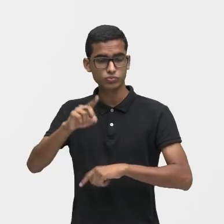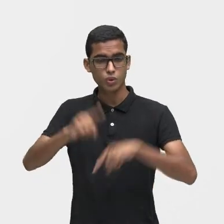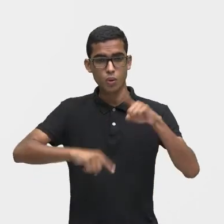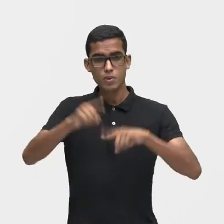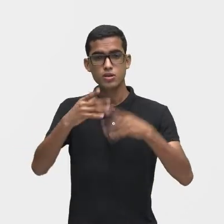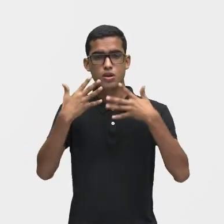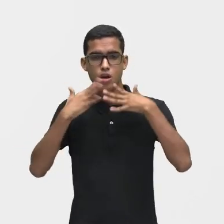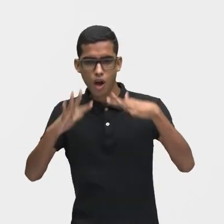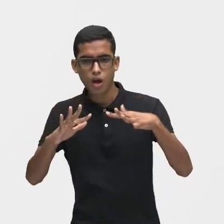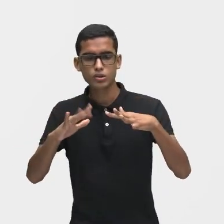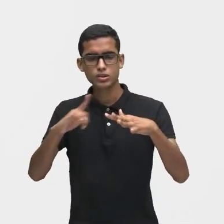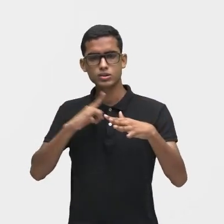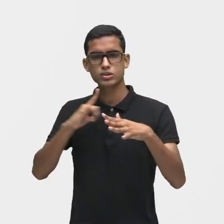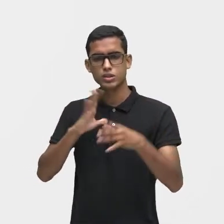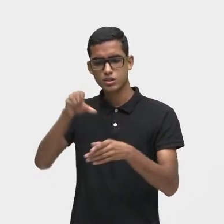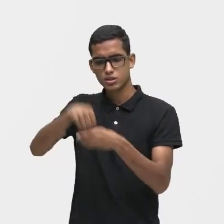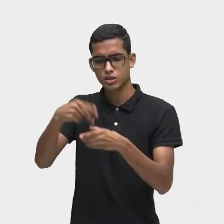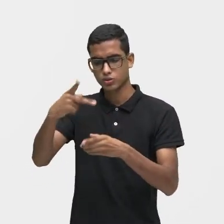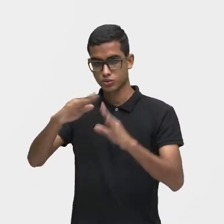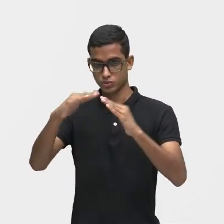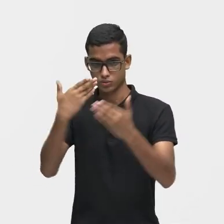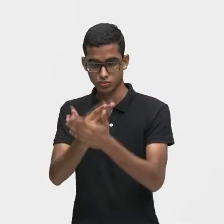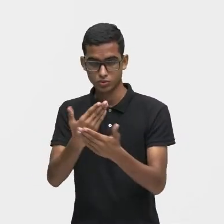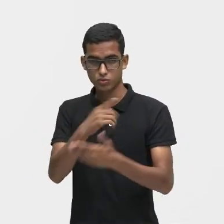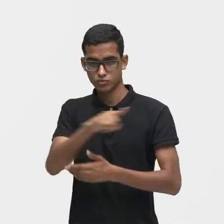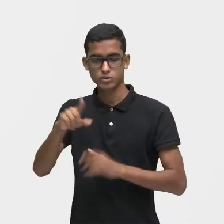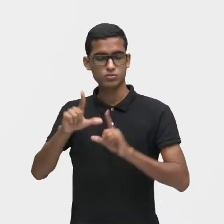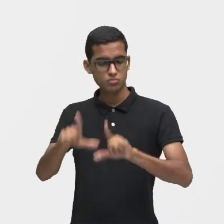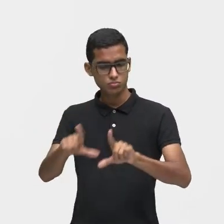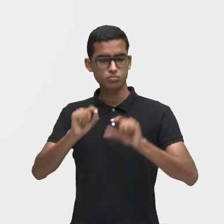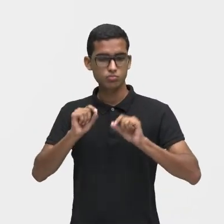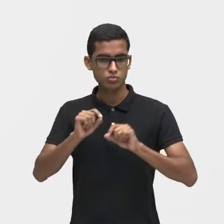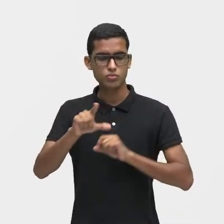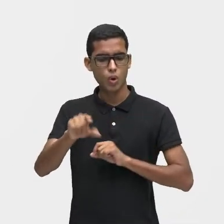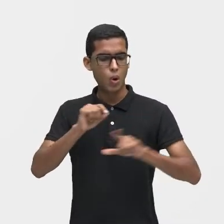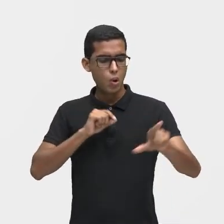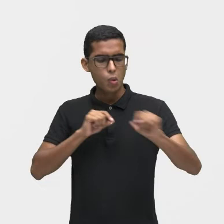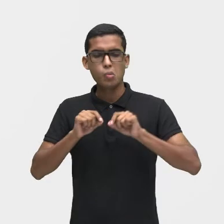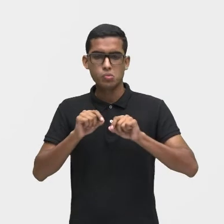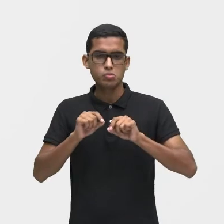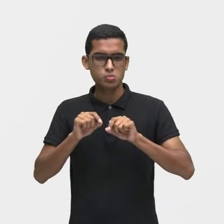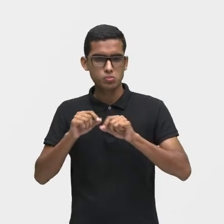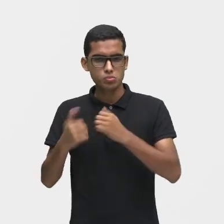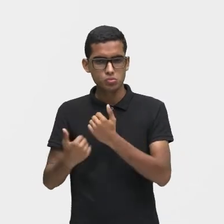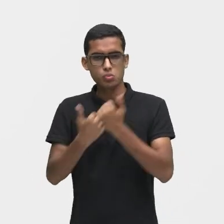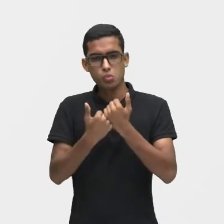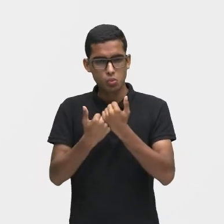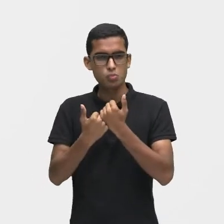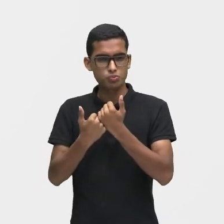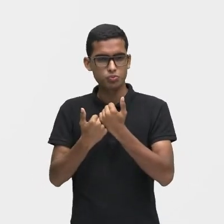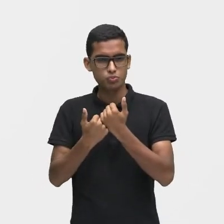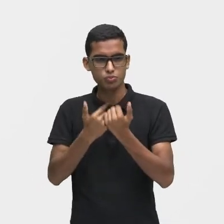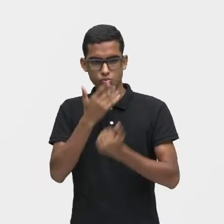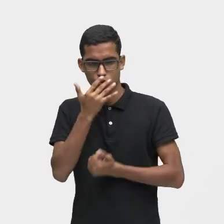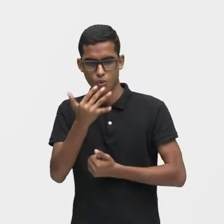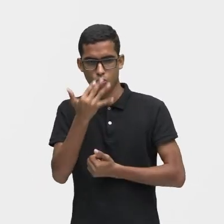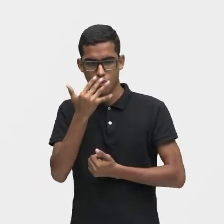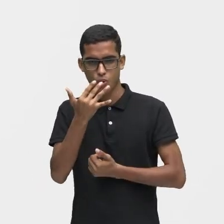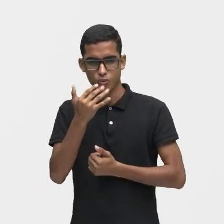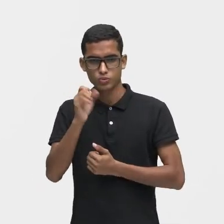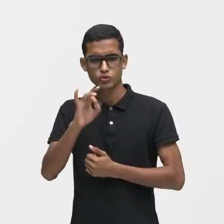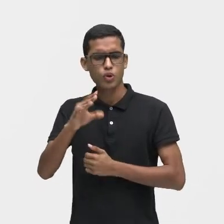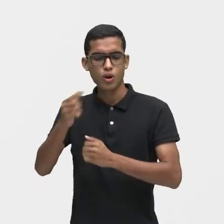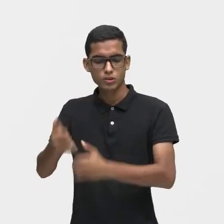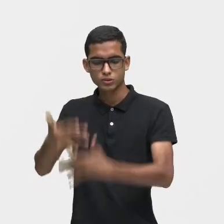na sua escola. Então, vocês vão escolher um suporte. Vocês vão só escrever no chat, tá? Vão escolher que